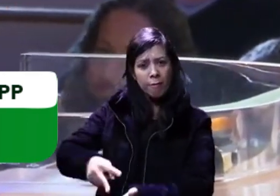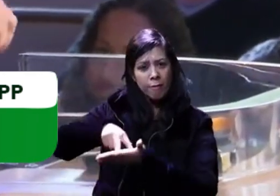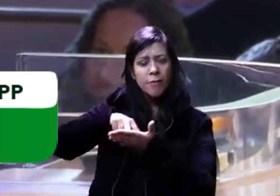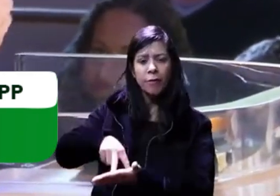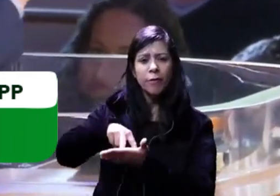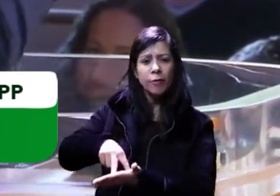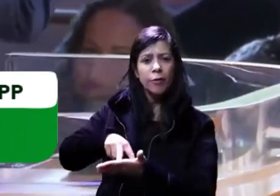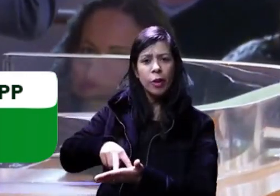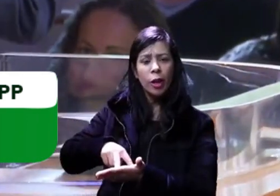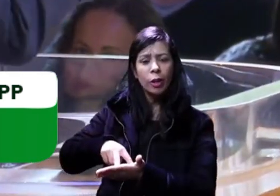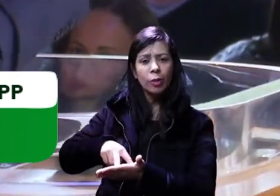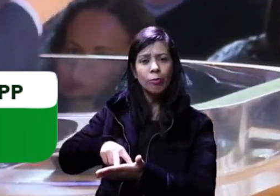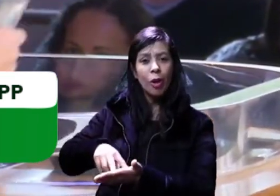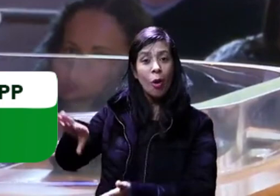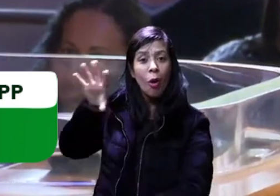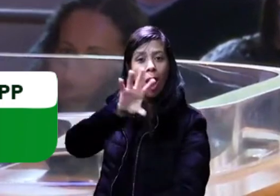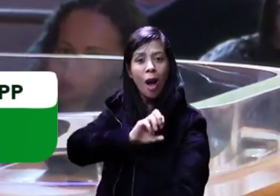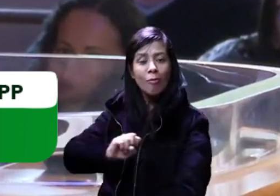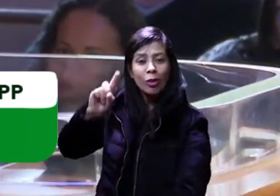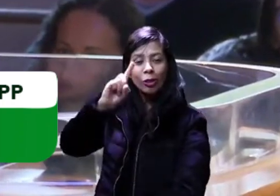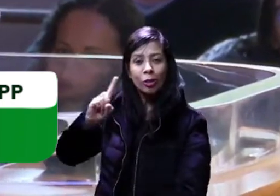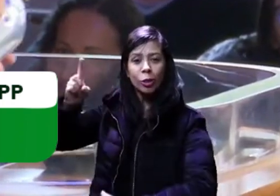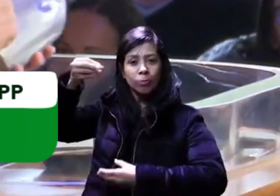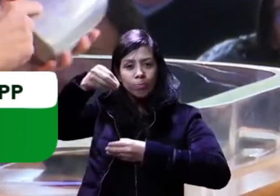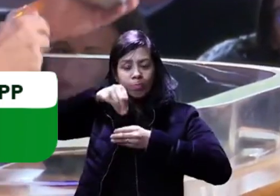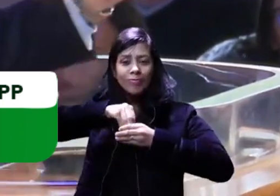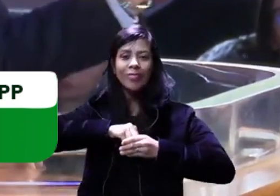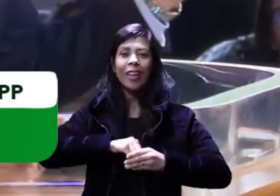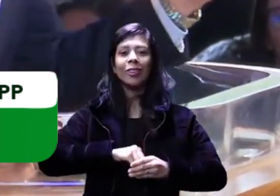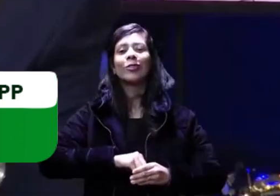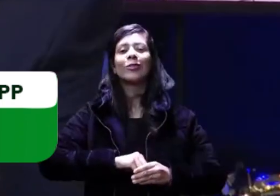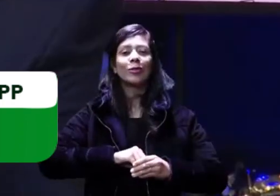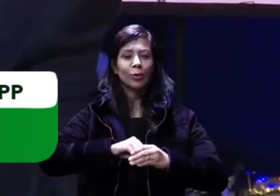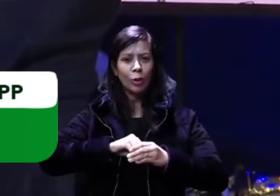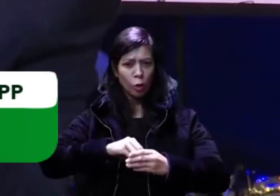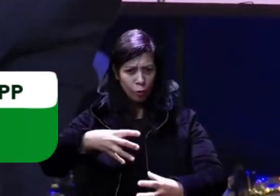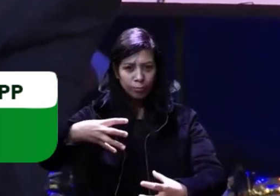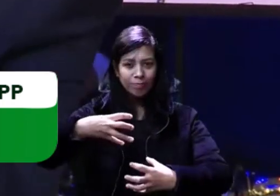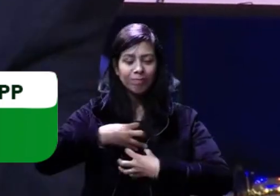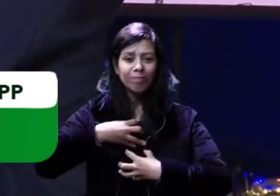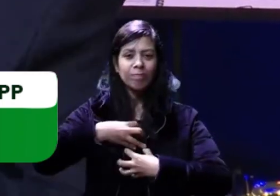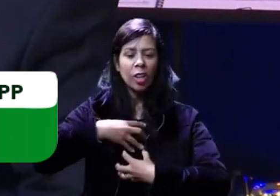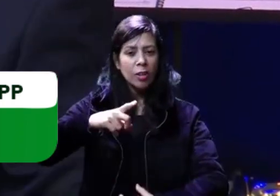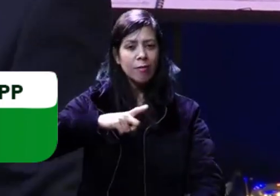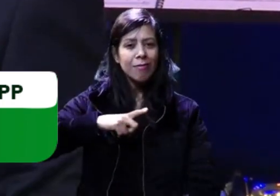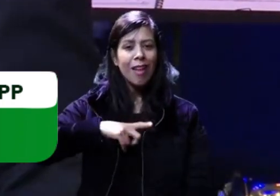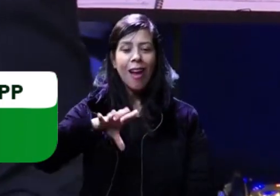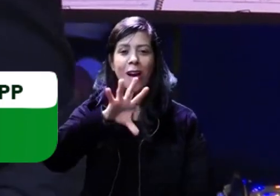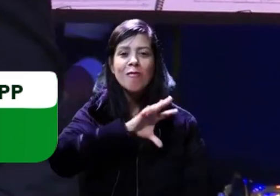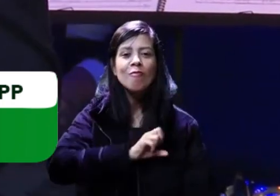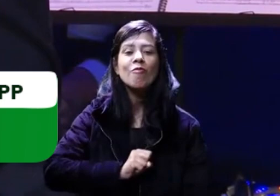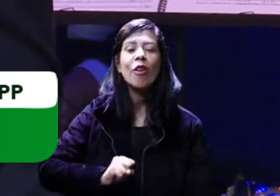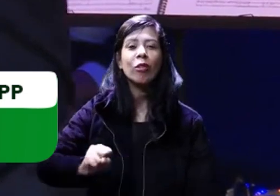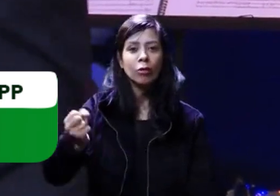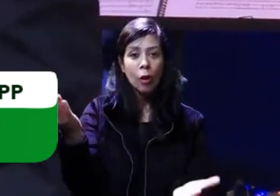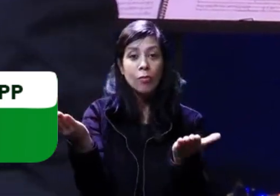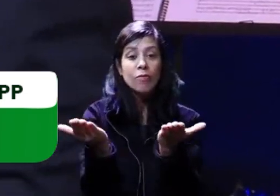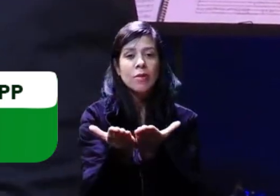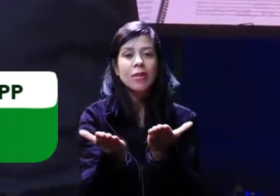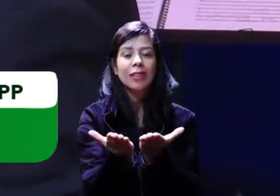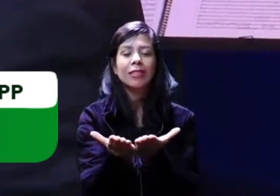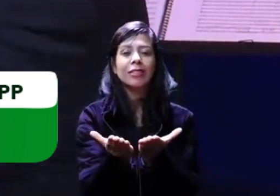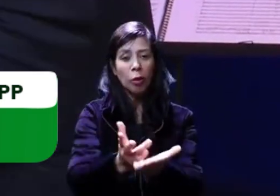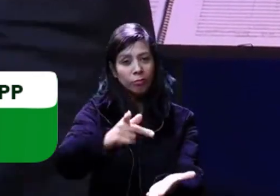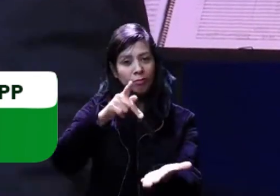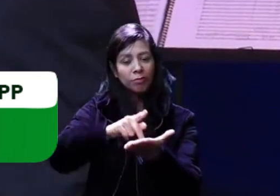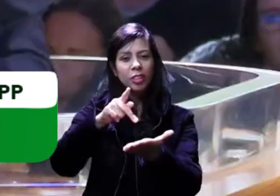move é o que está dentro de mim, o amor de Cristo. Amém. Quando o amor está em você, você se torna um cristão maduro. Ah, o